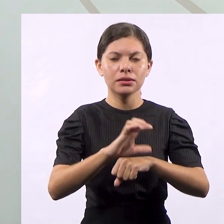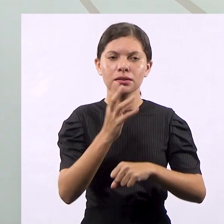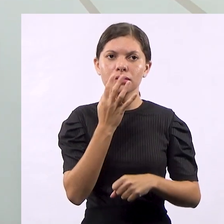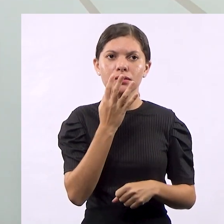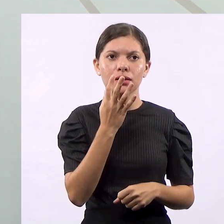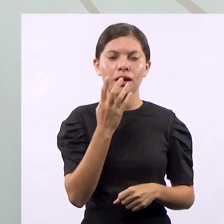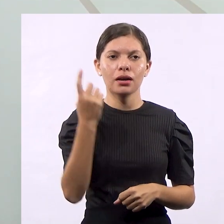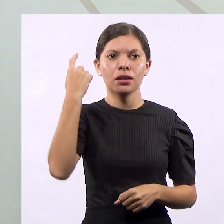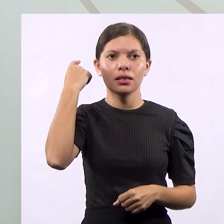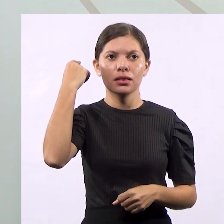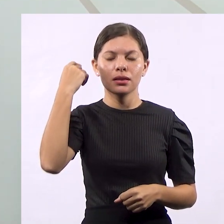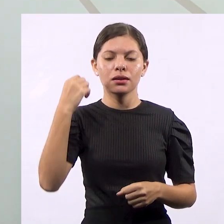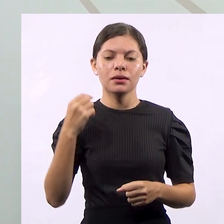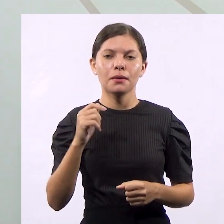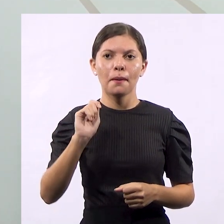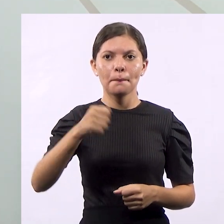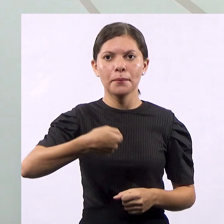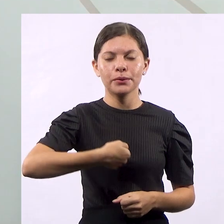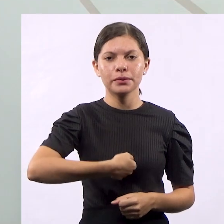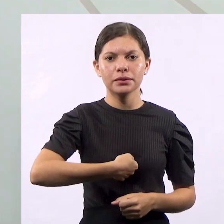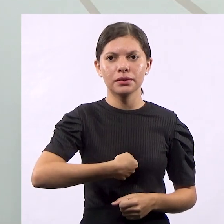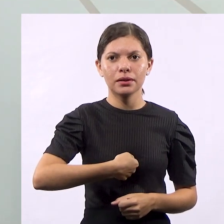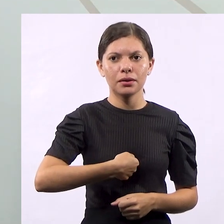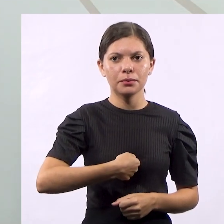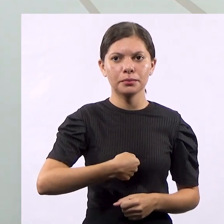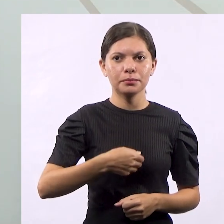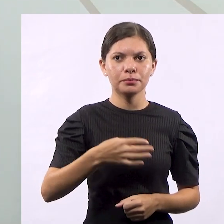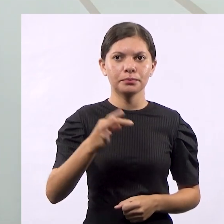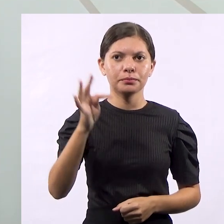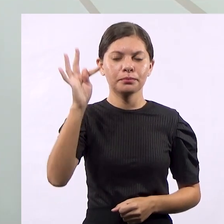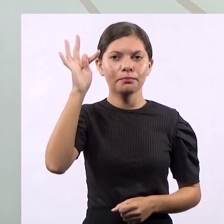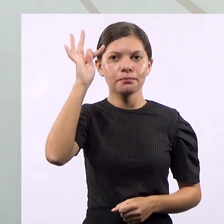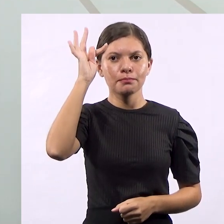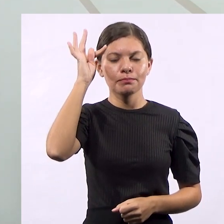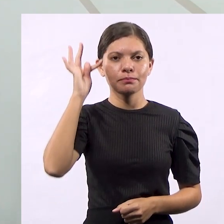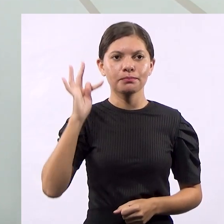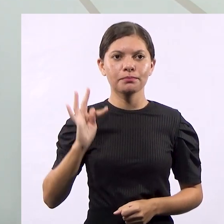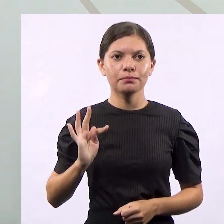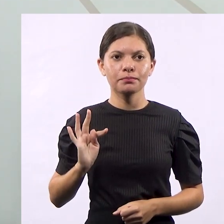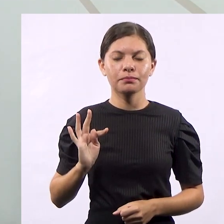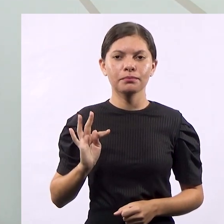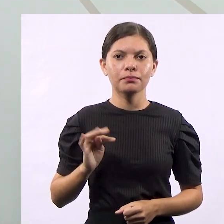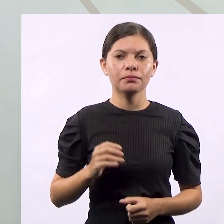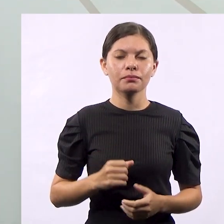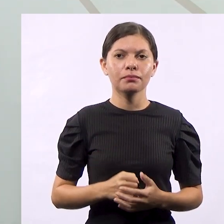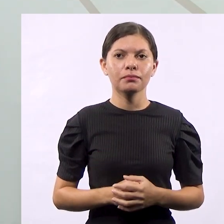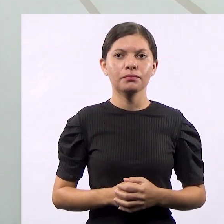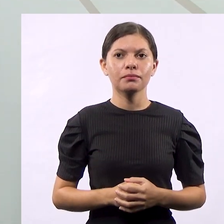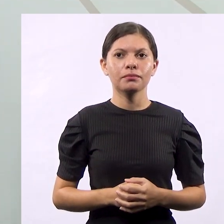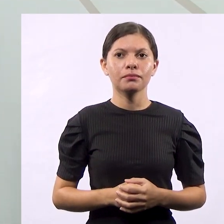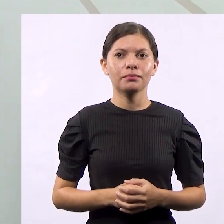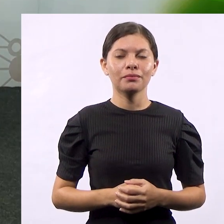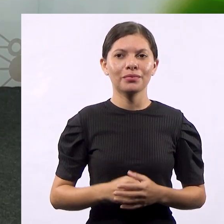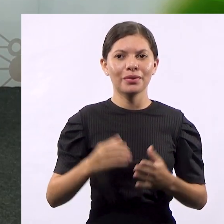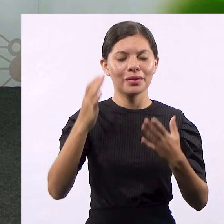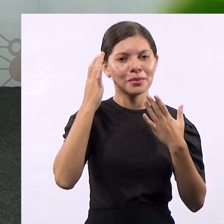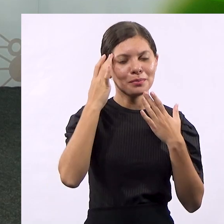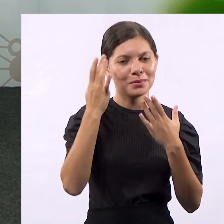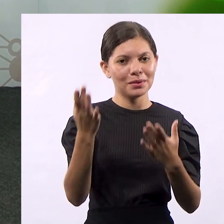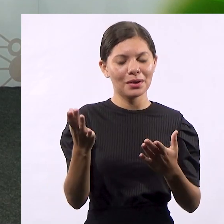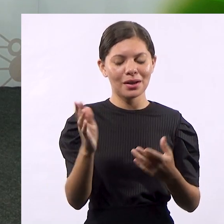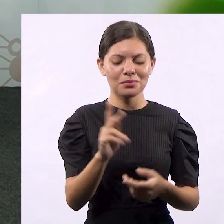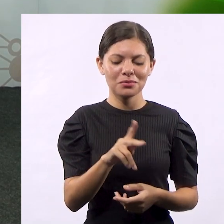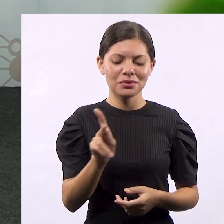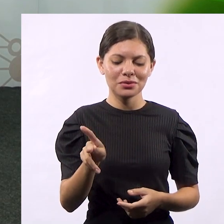O meu sinal na comunidade surda é assim, Thelma. Obrigado, professora Andréia, também